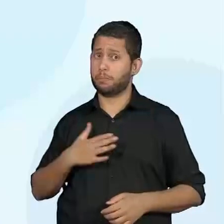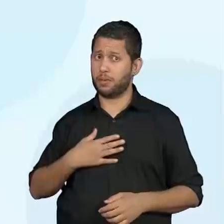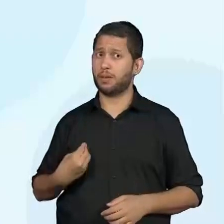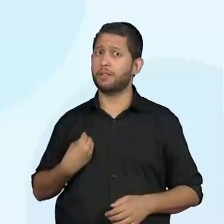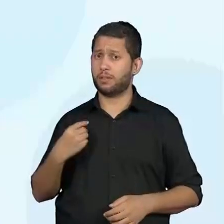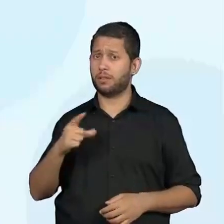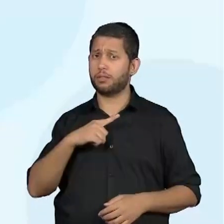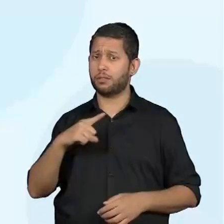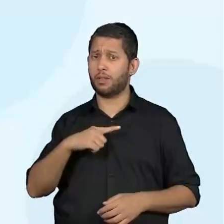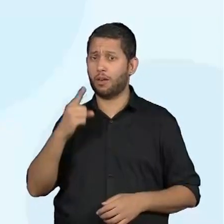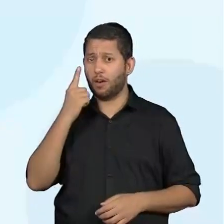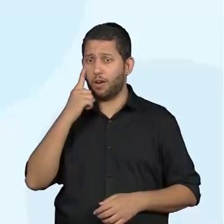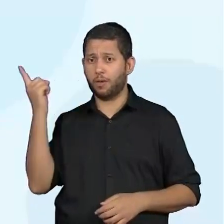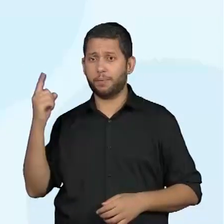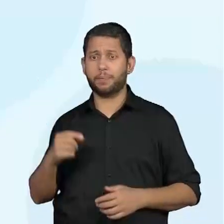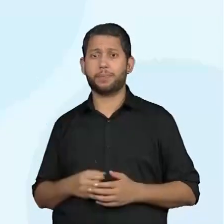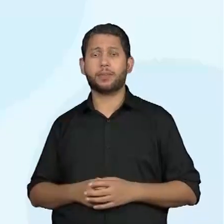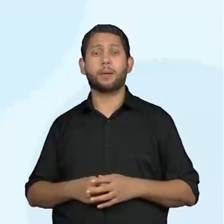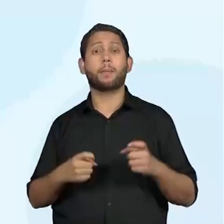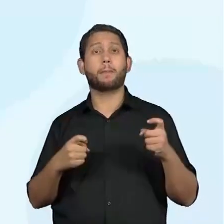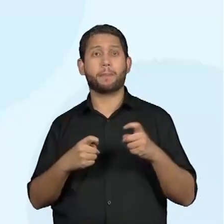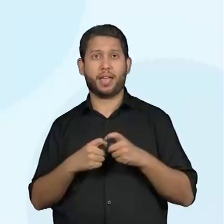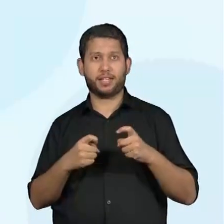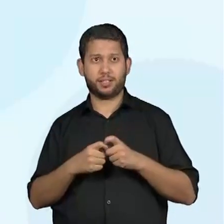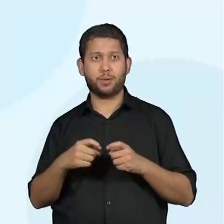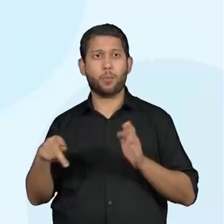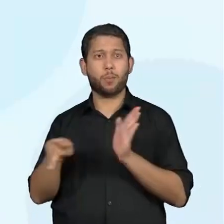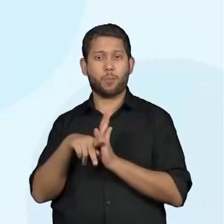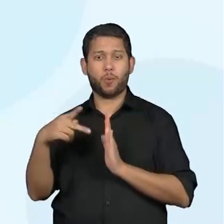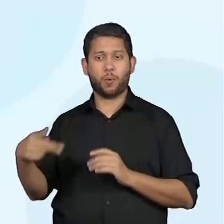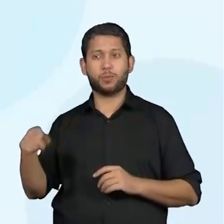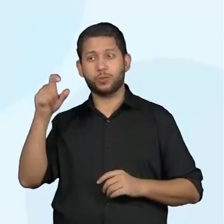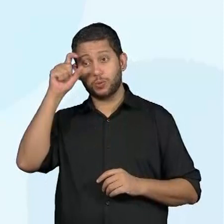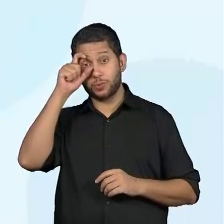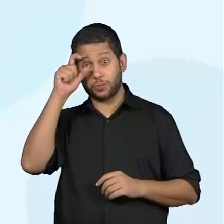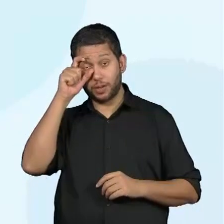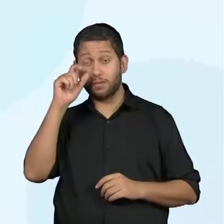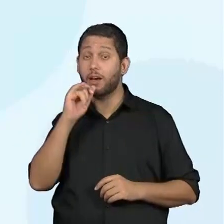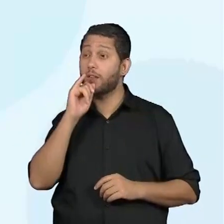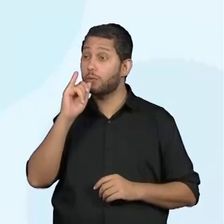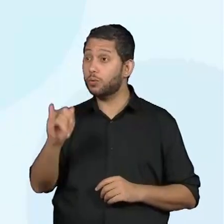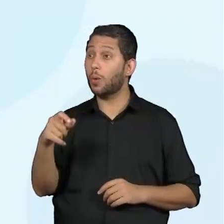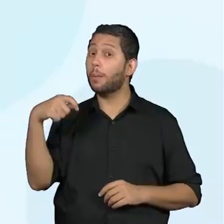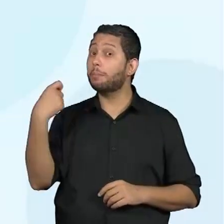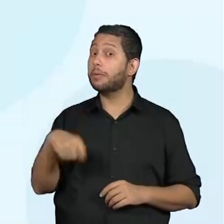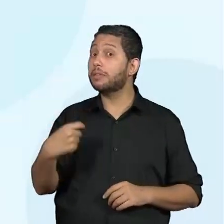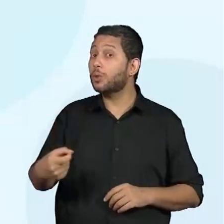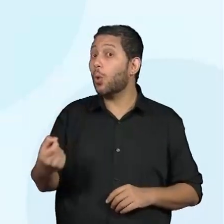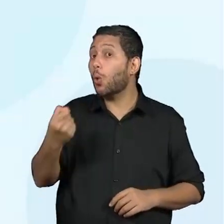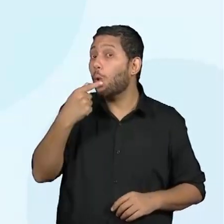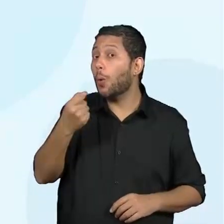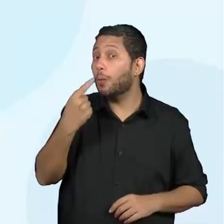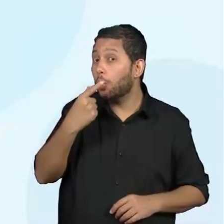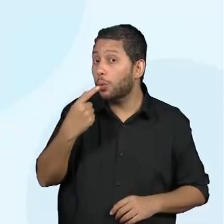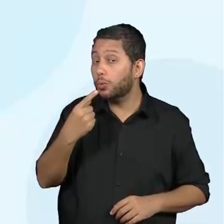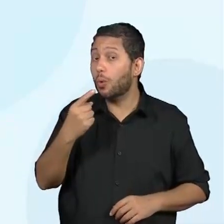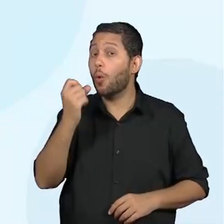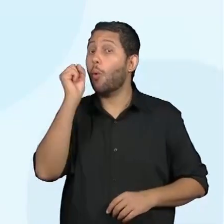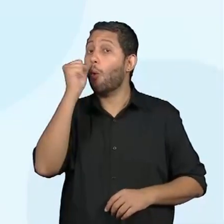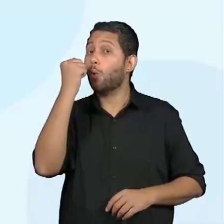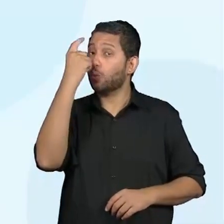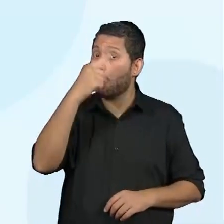vida. O médico da Genoveva mandou ela tomar um comprimido de 8 em